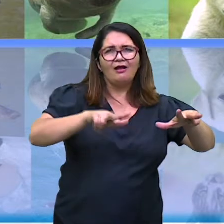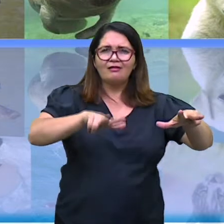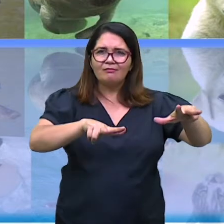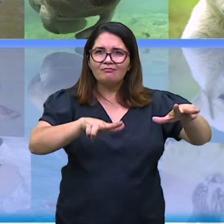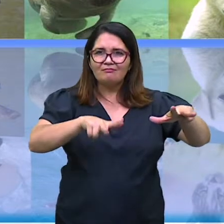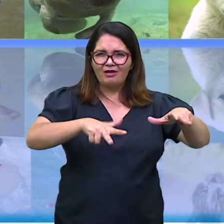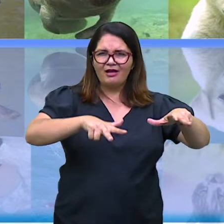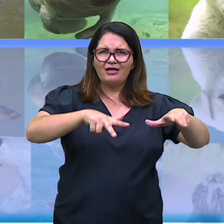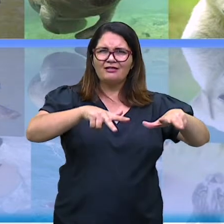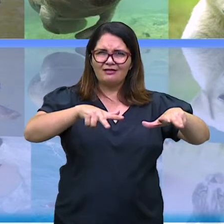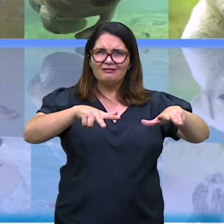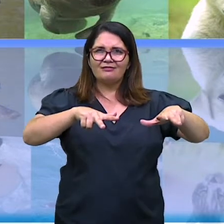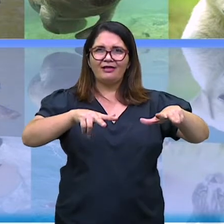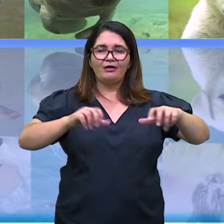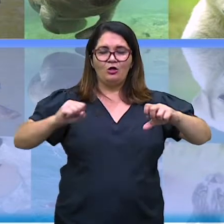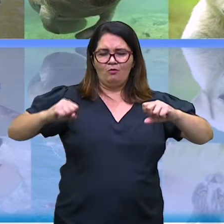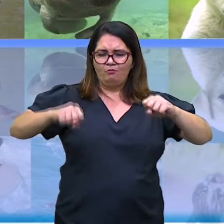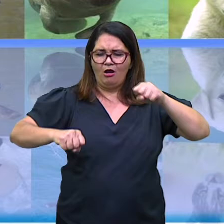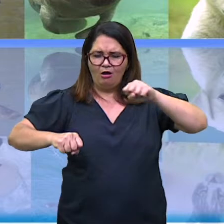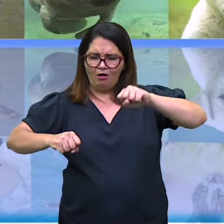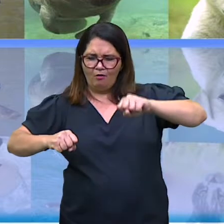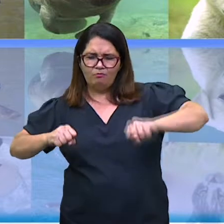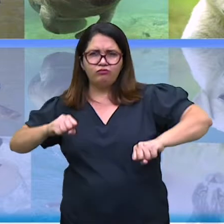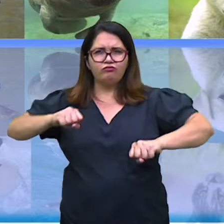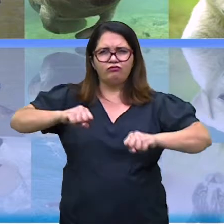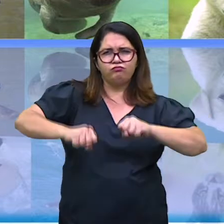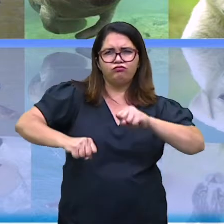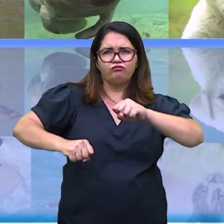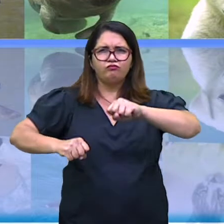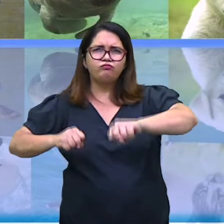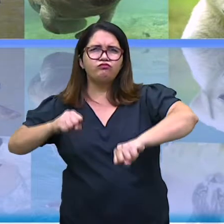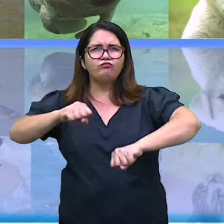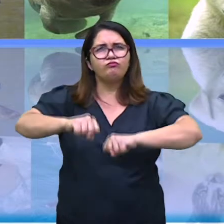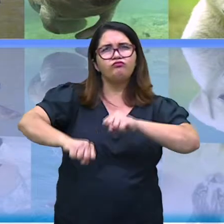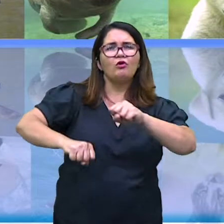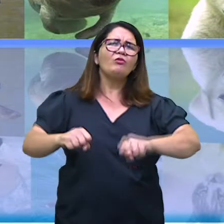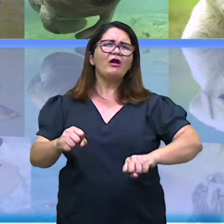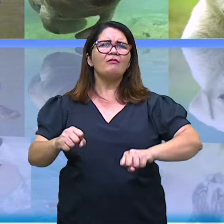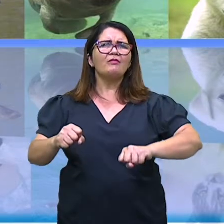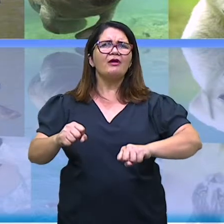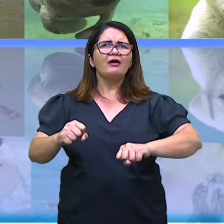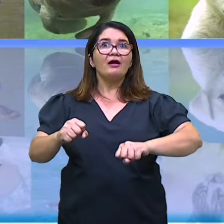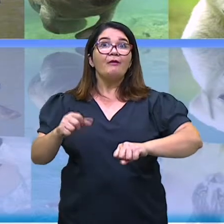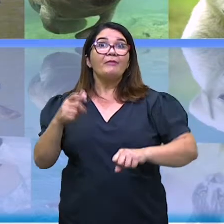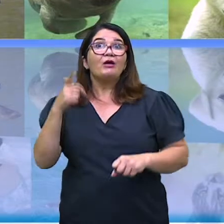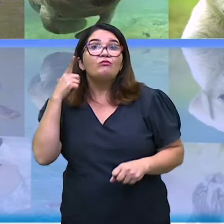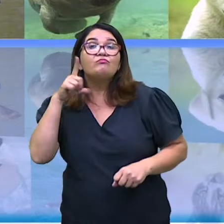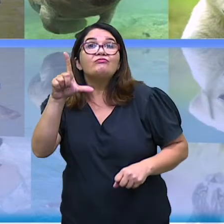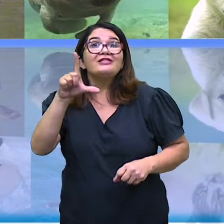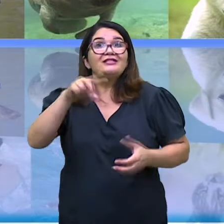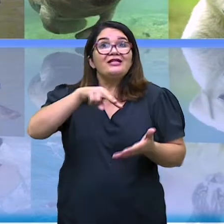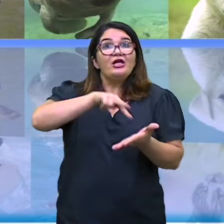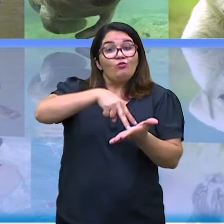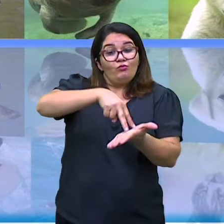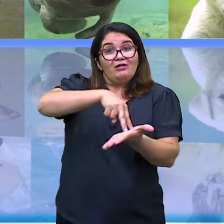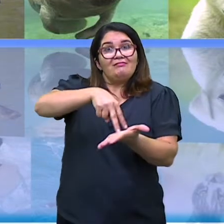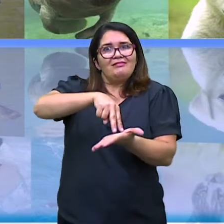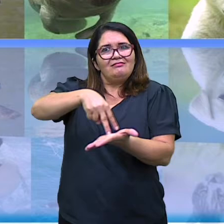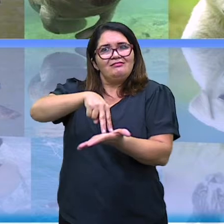pelo, a presença dos pelos, não é mesmo? Para que ele consiga manter uma